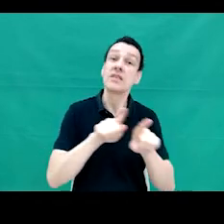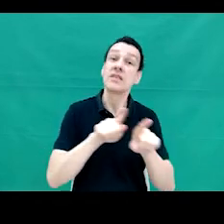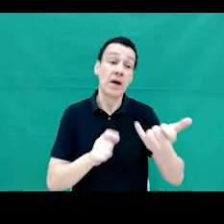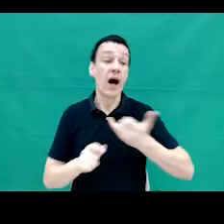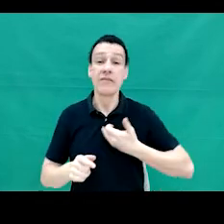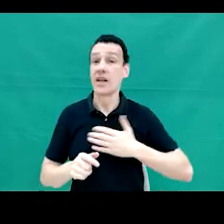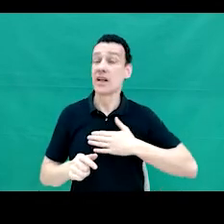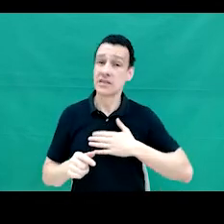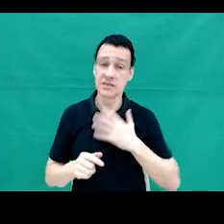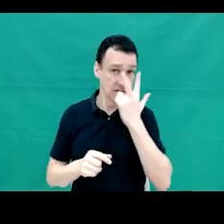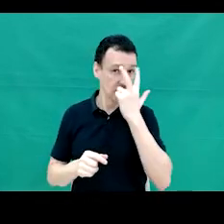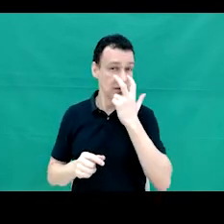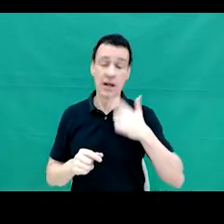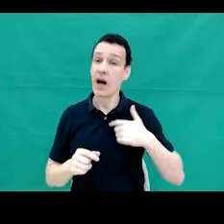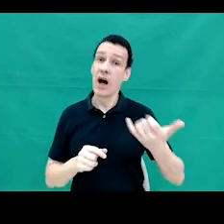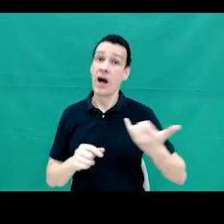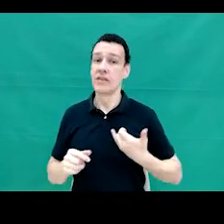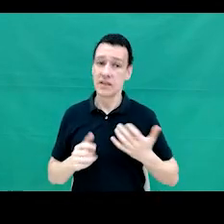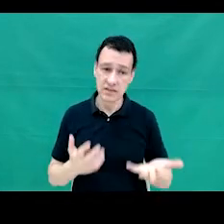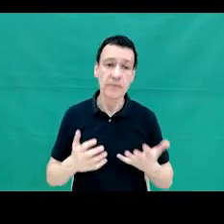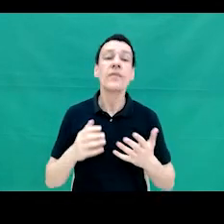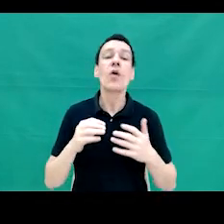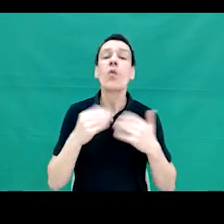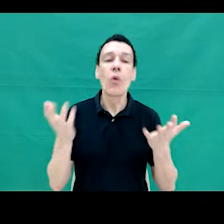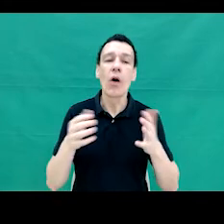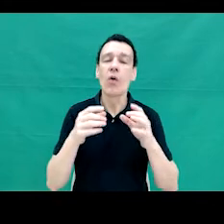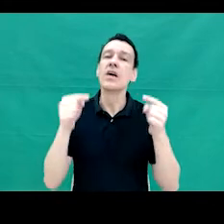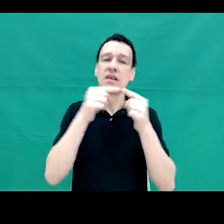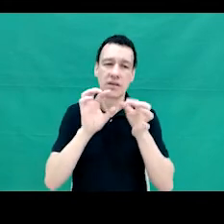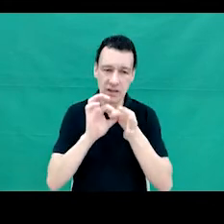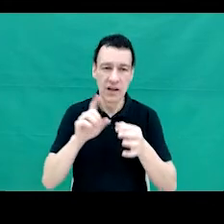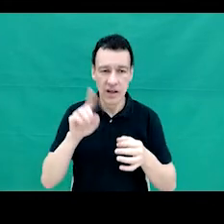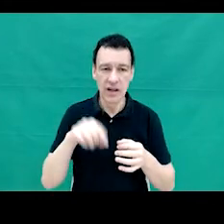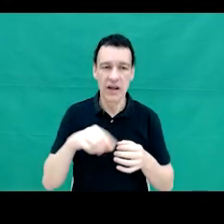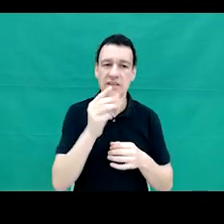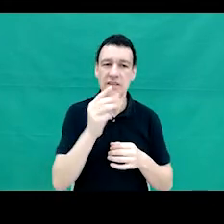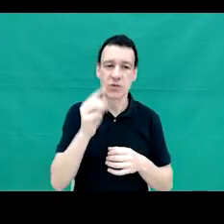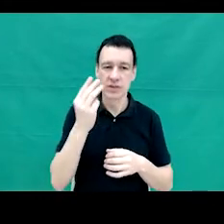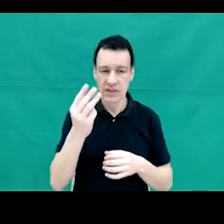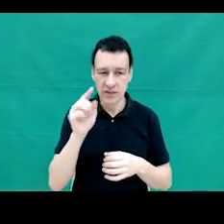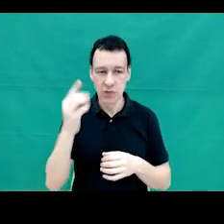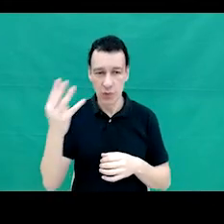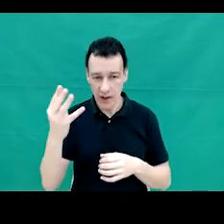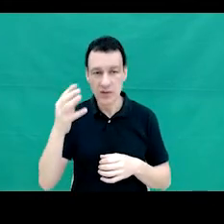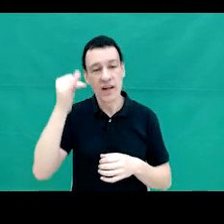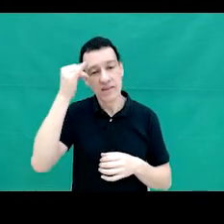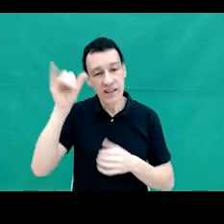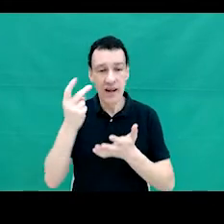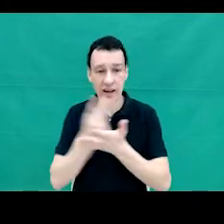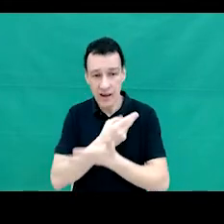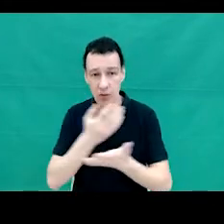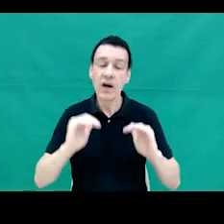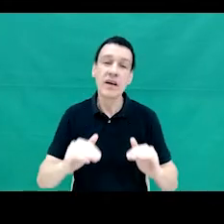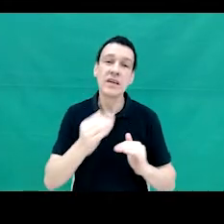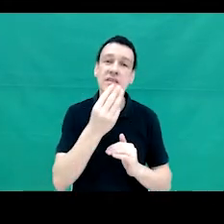3.3.4, prevenção de erros, e 3.3.6, prevenção de erros, esse destinado a todos. E o primeiro